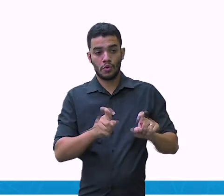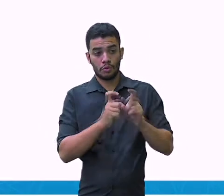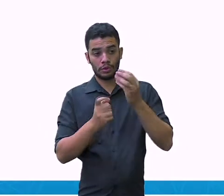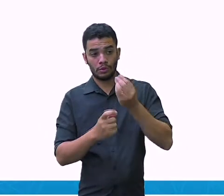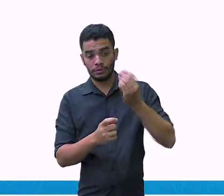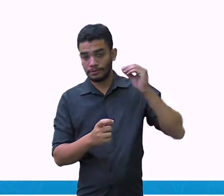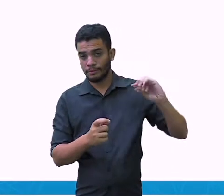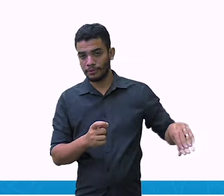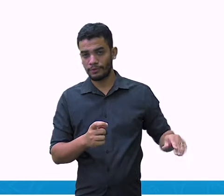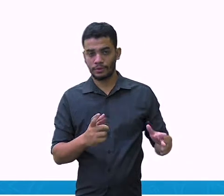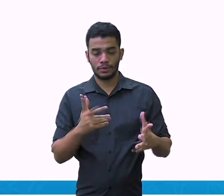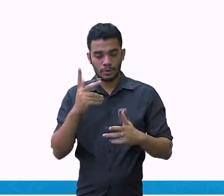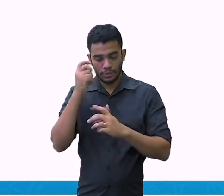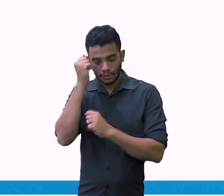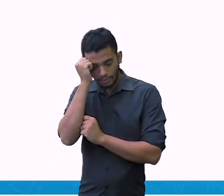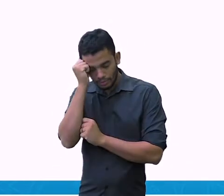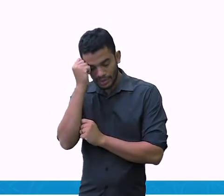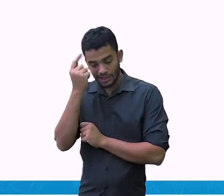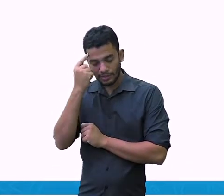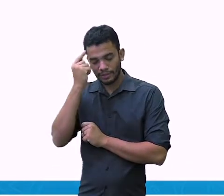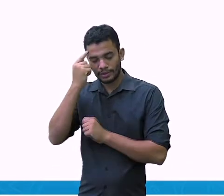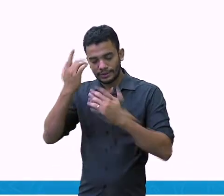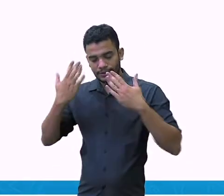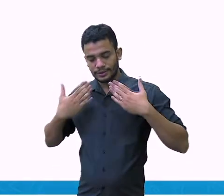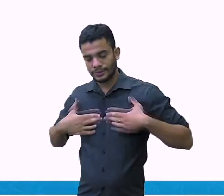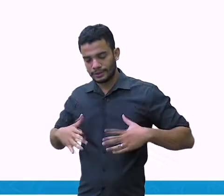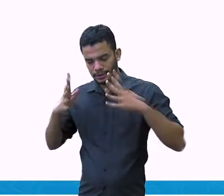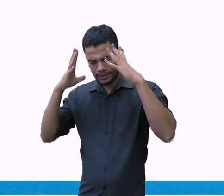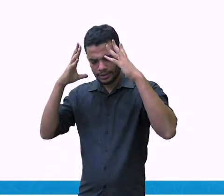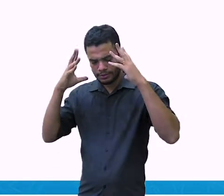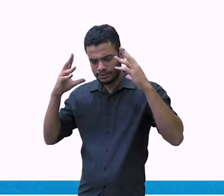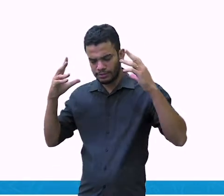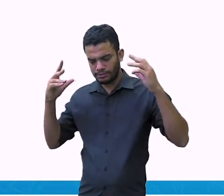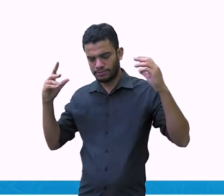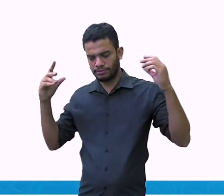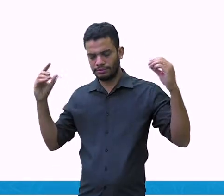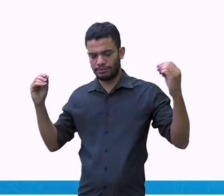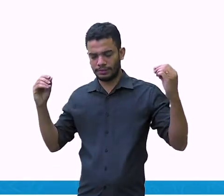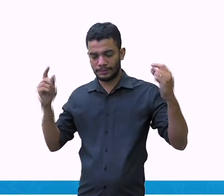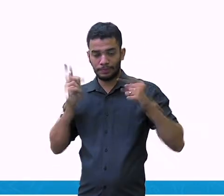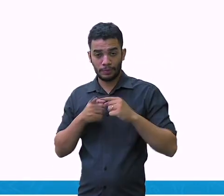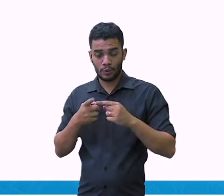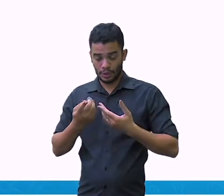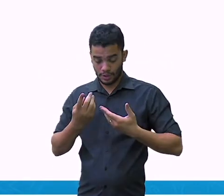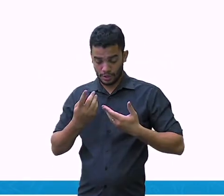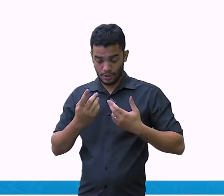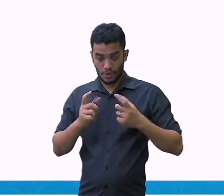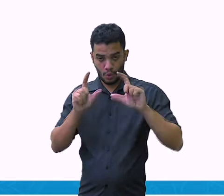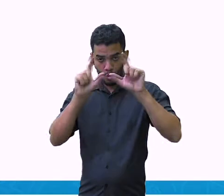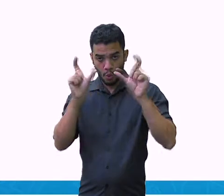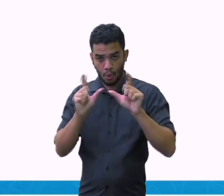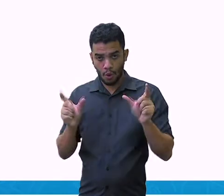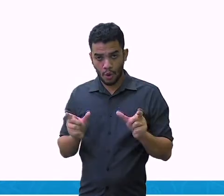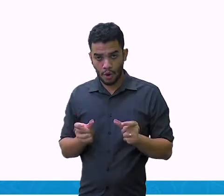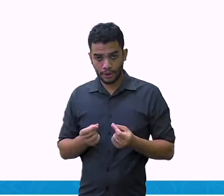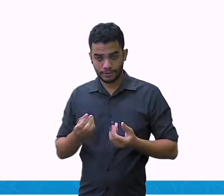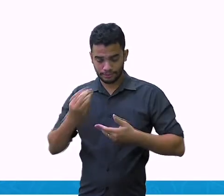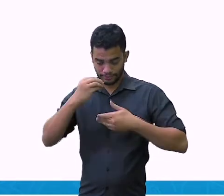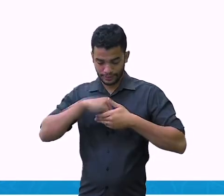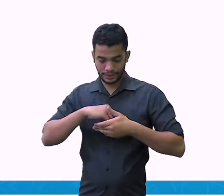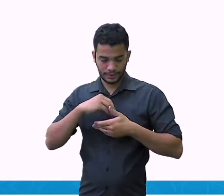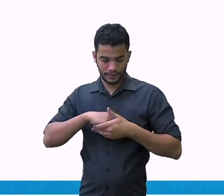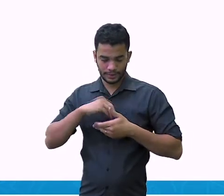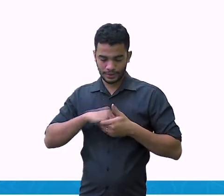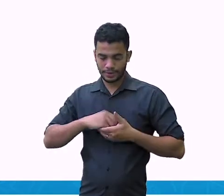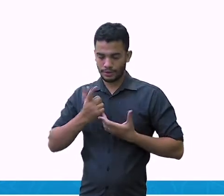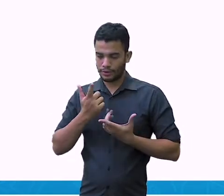um sono que vai restaurar o organismo para o dia seguinte.